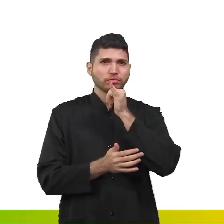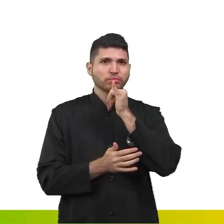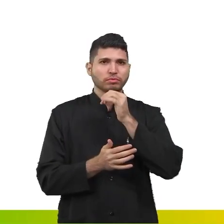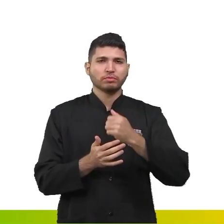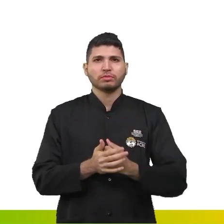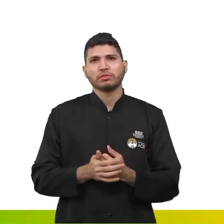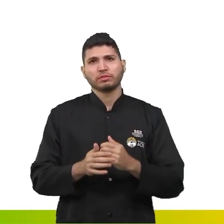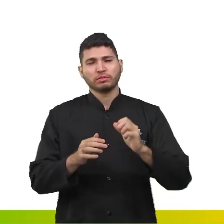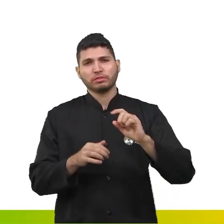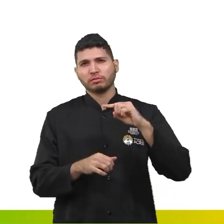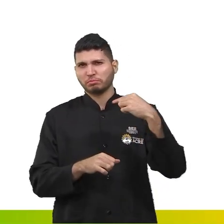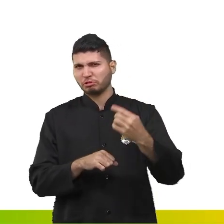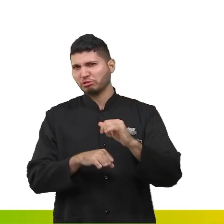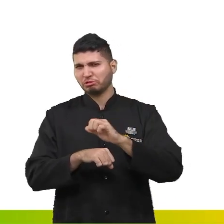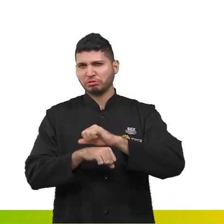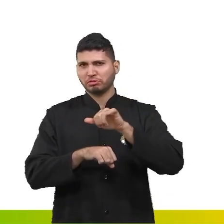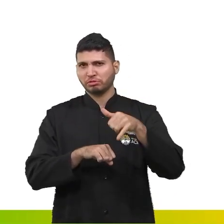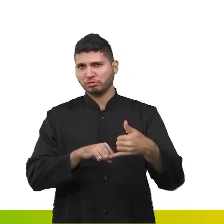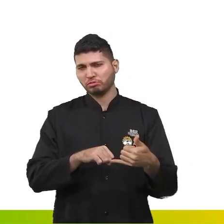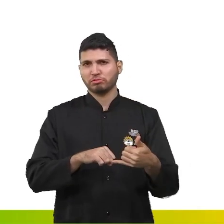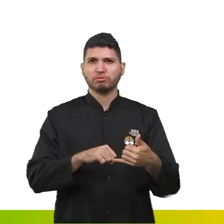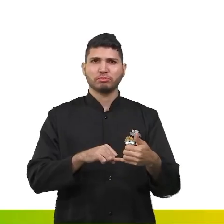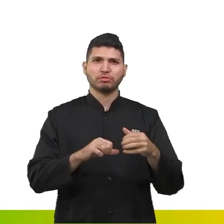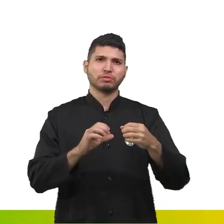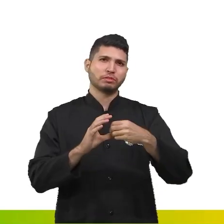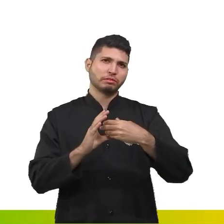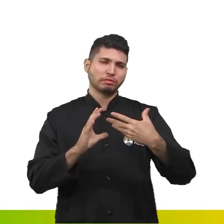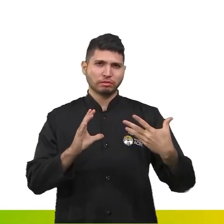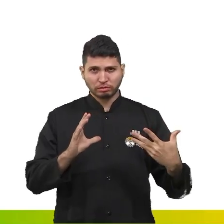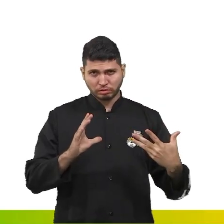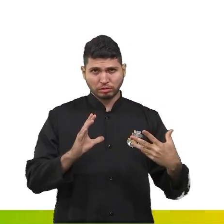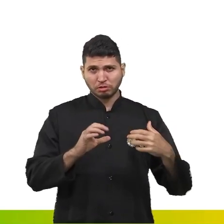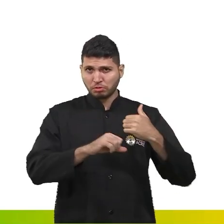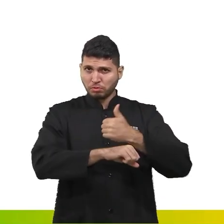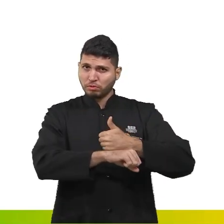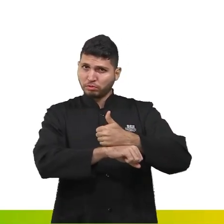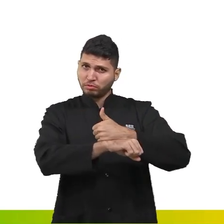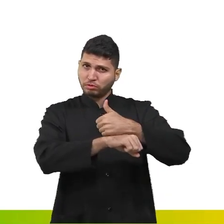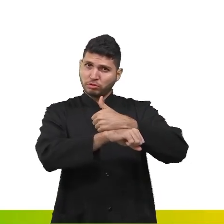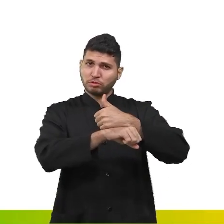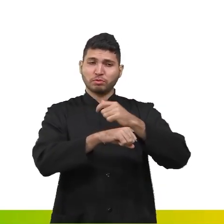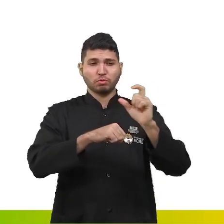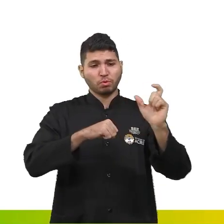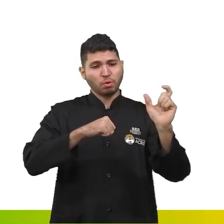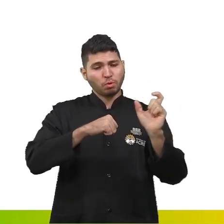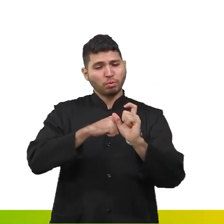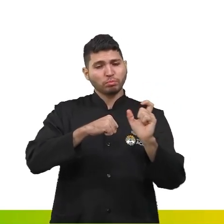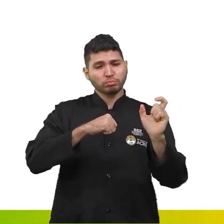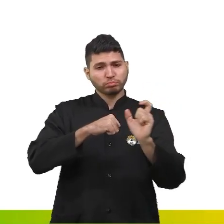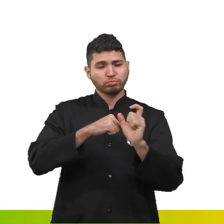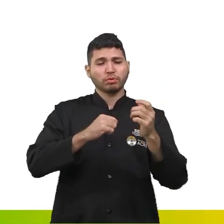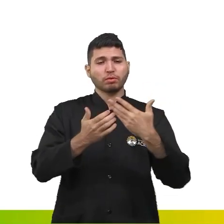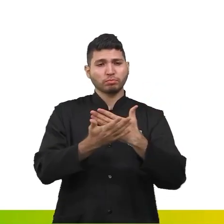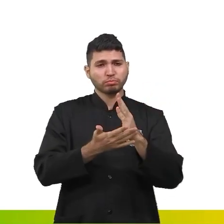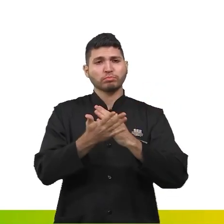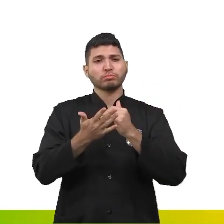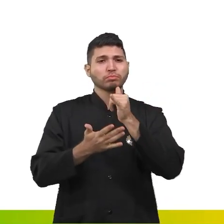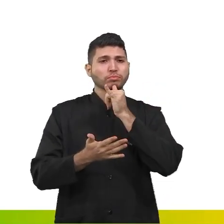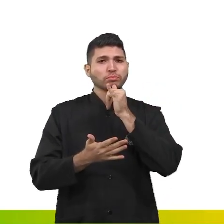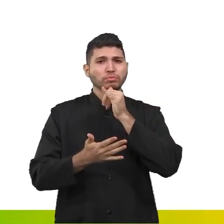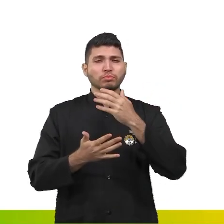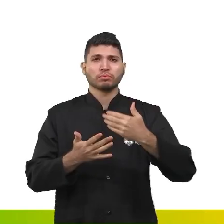falamos de los adjetivos que caracterizam, que descrevem, qualificam os substantivos. Trouxemos alguns exemplos, alto,